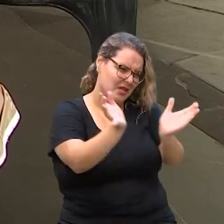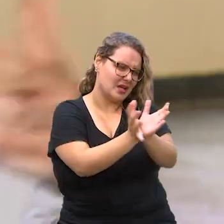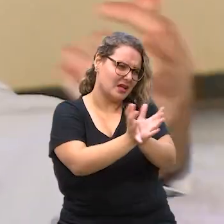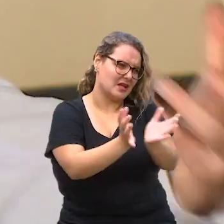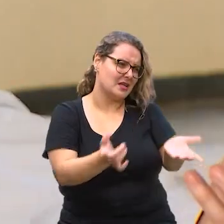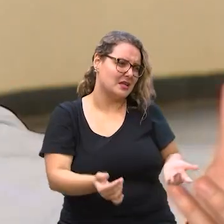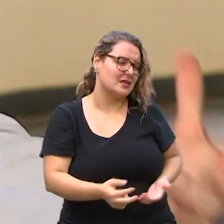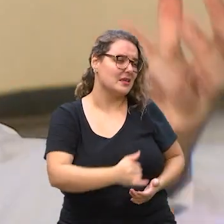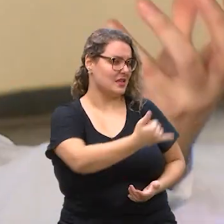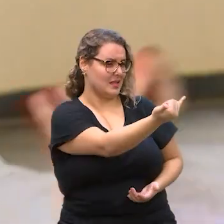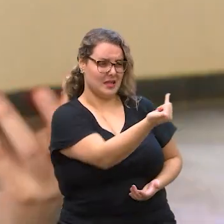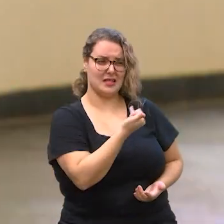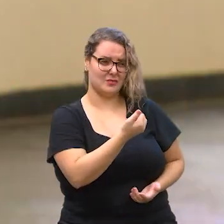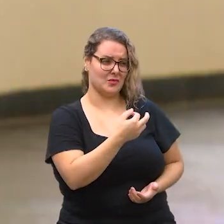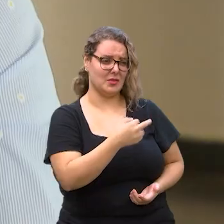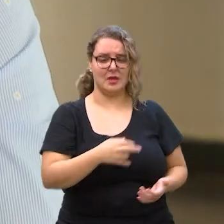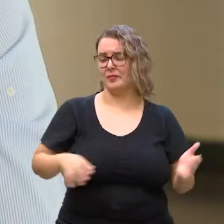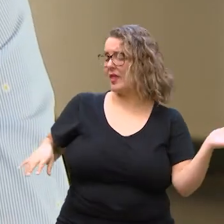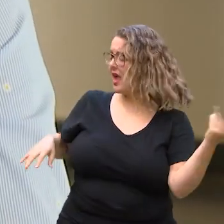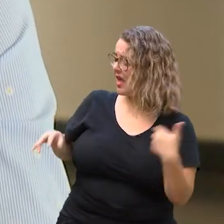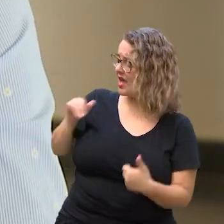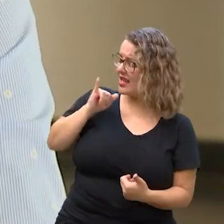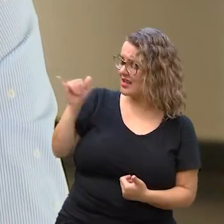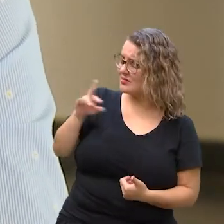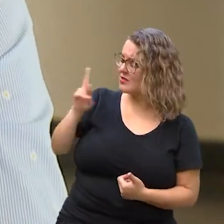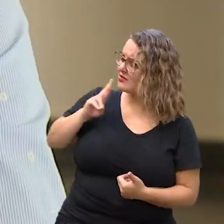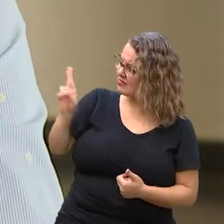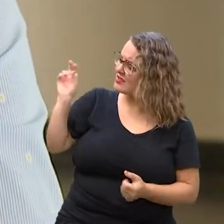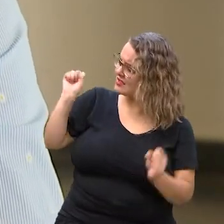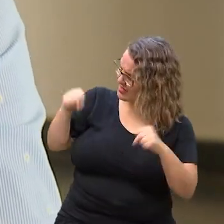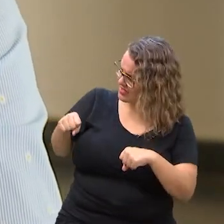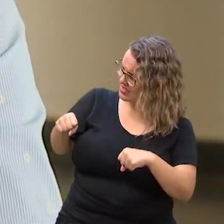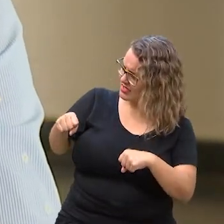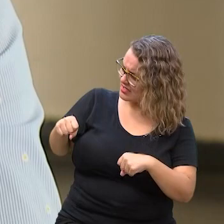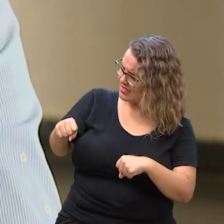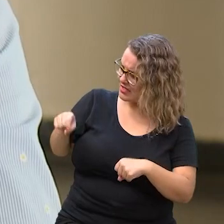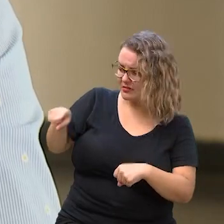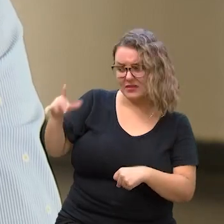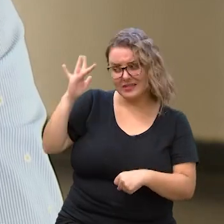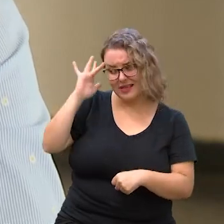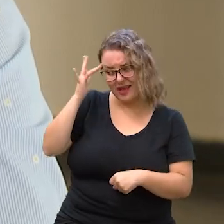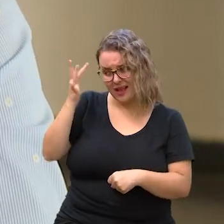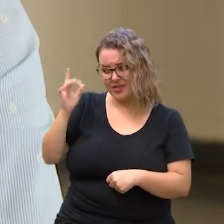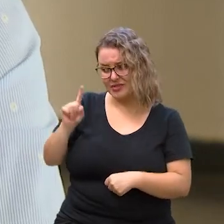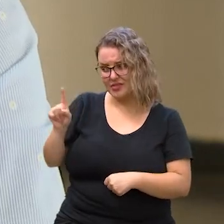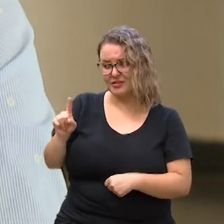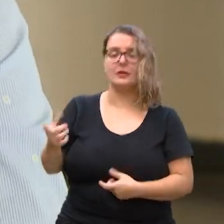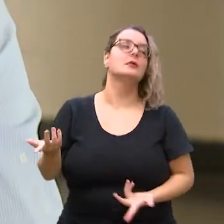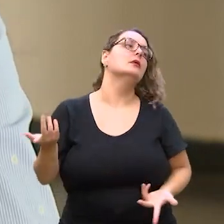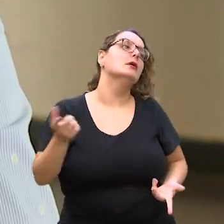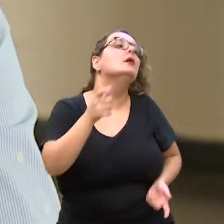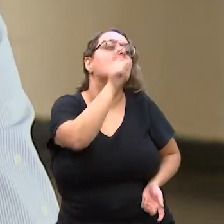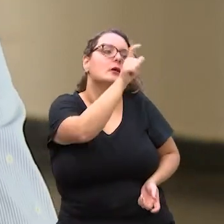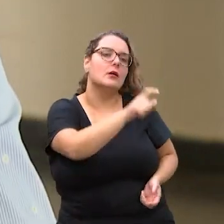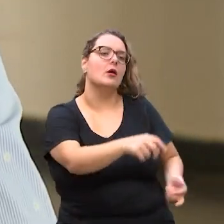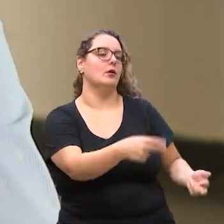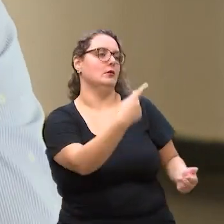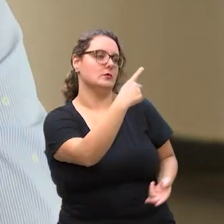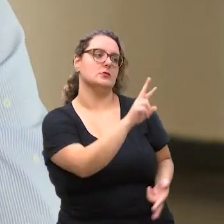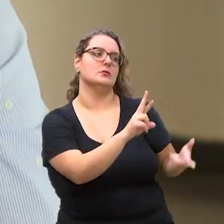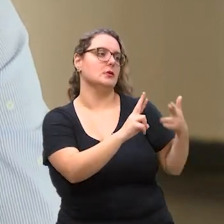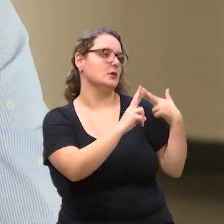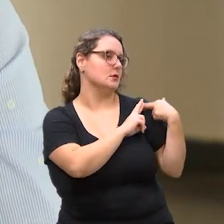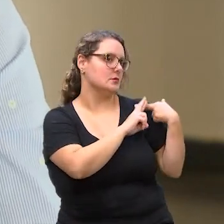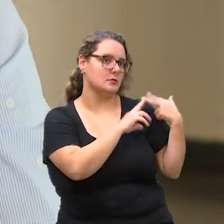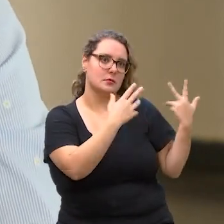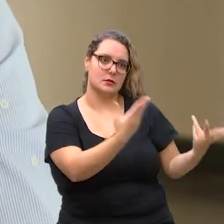sim e você acha que não? Como é que fica isso? Ele vai ter que lidar com as decisões dele. Então, a gente joga a responsabilidade para ele. Eu estou aqui